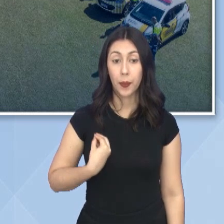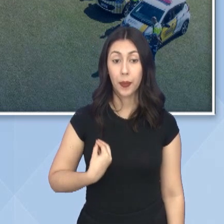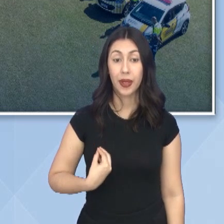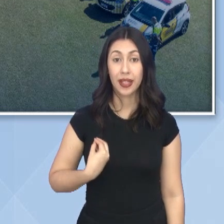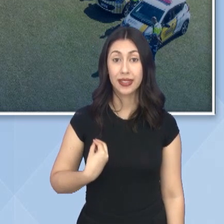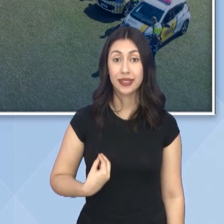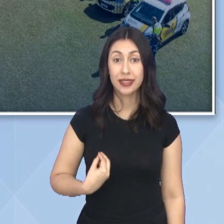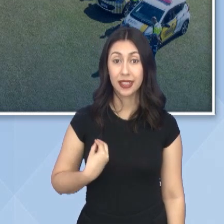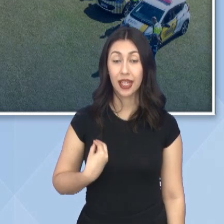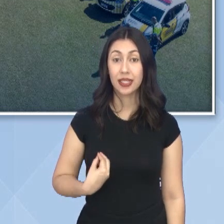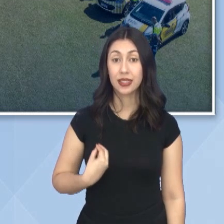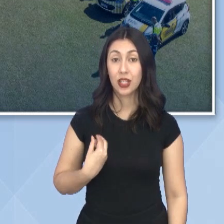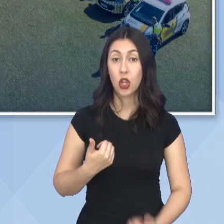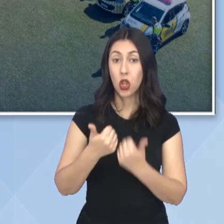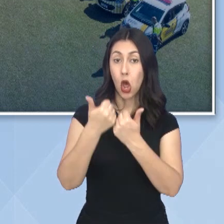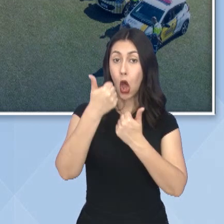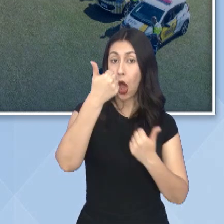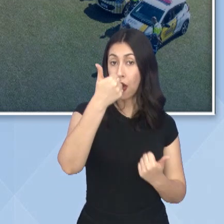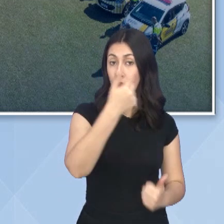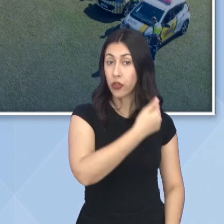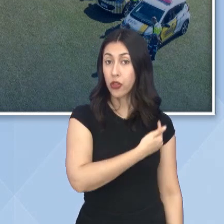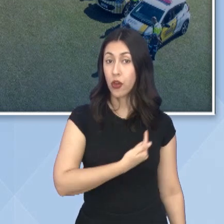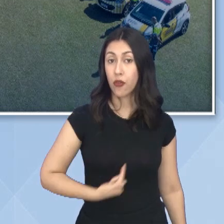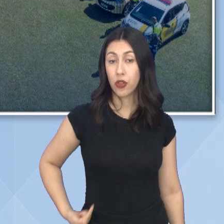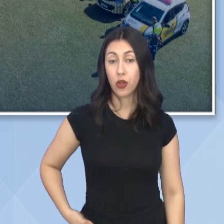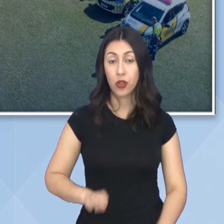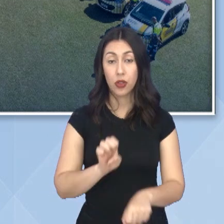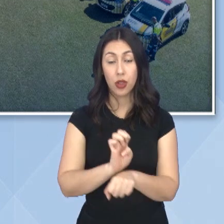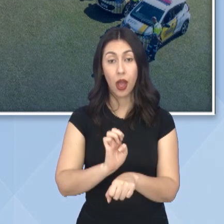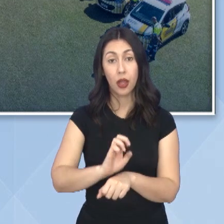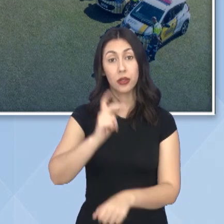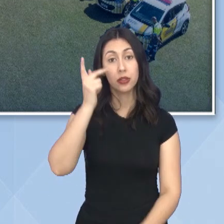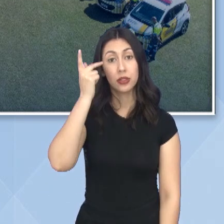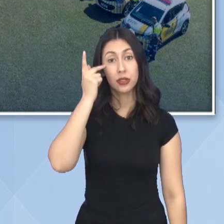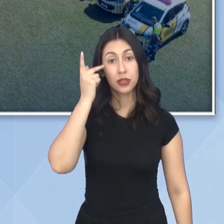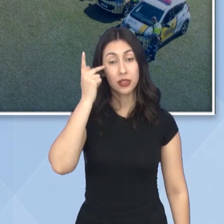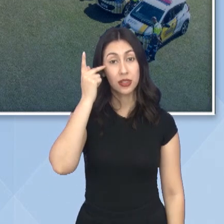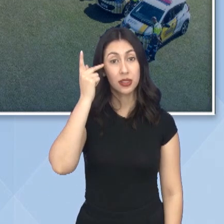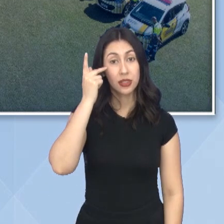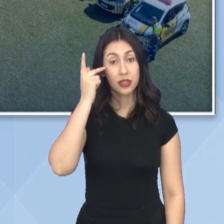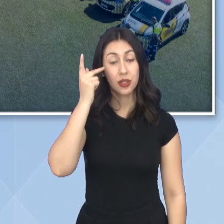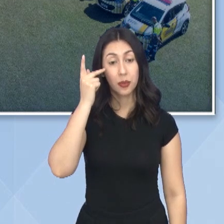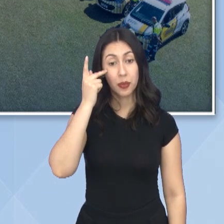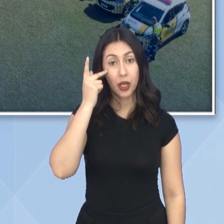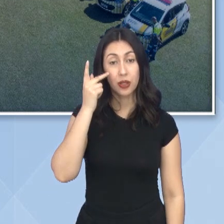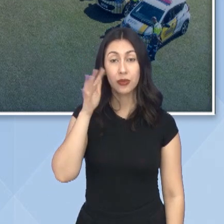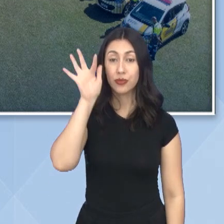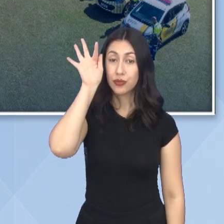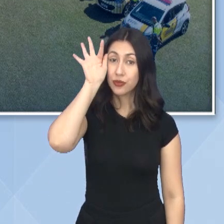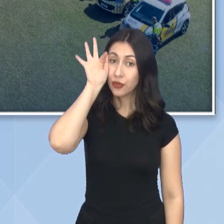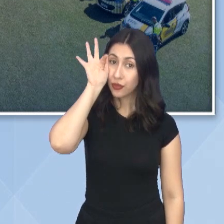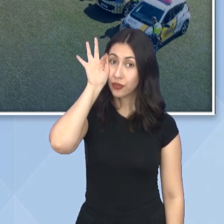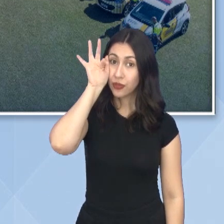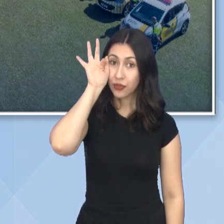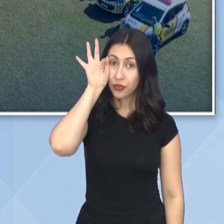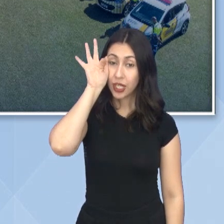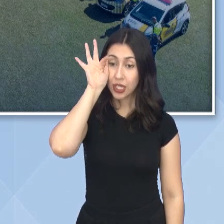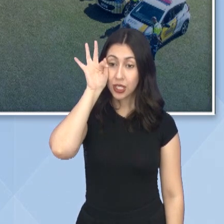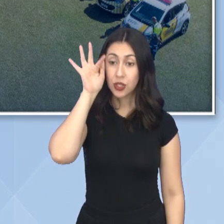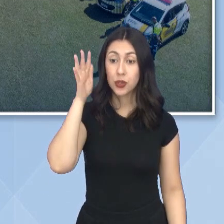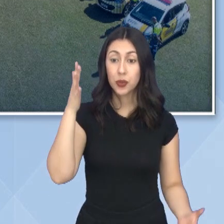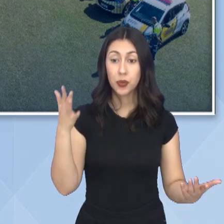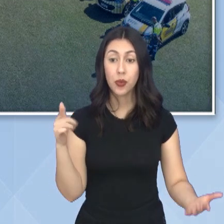ilustre vice-governador do estado de São Paulo, o grande Felício Ramute,